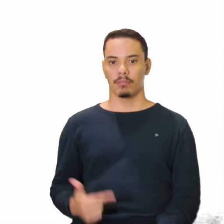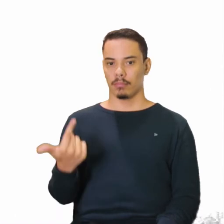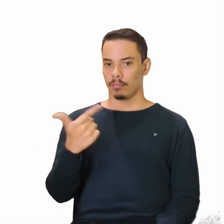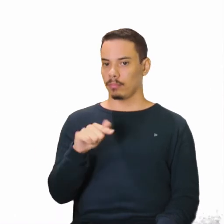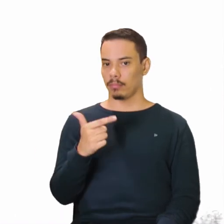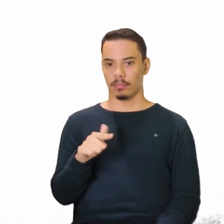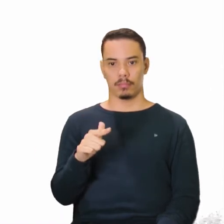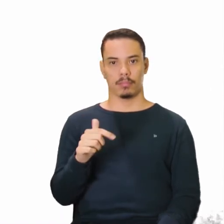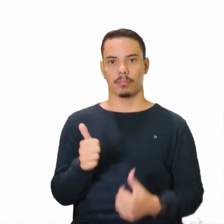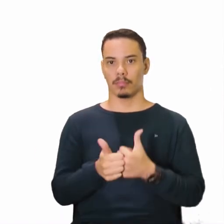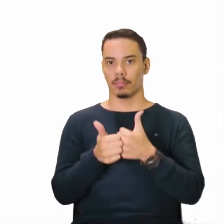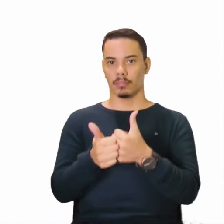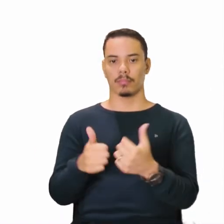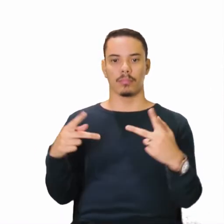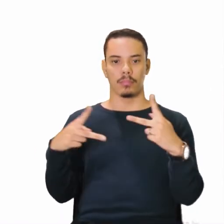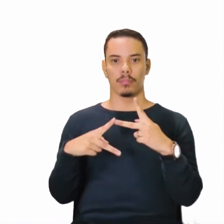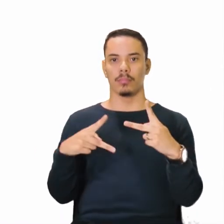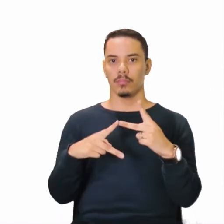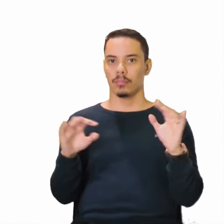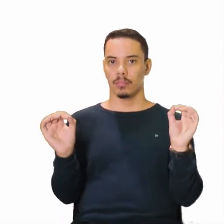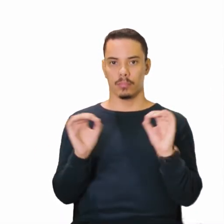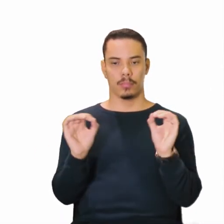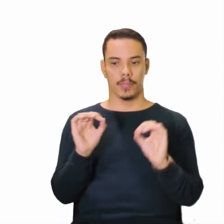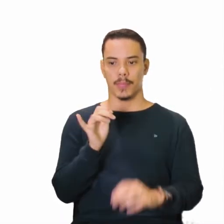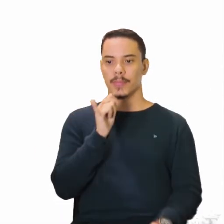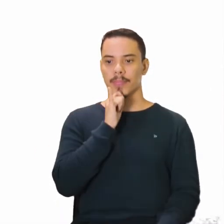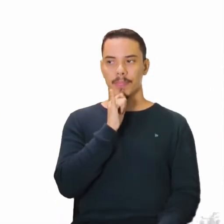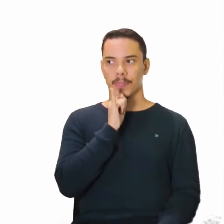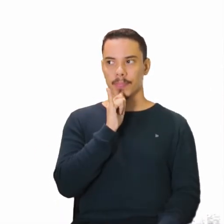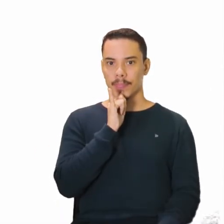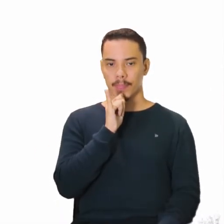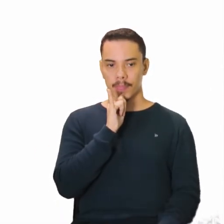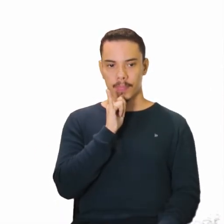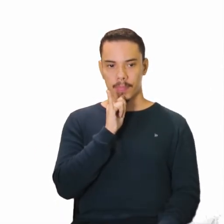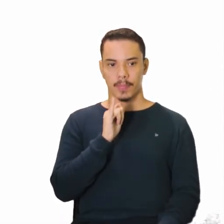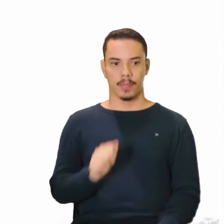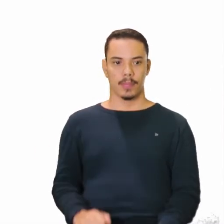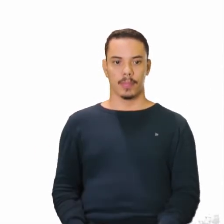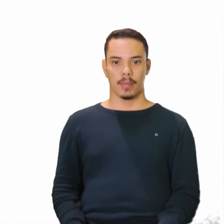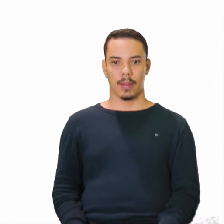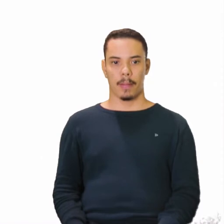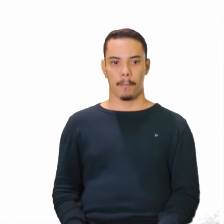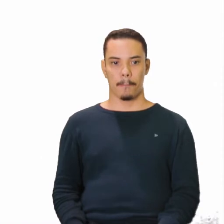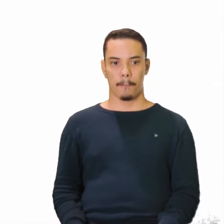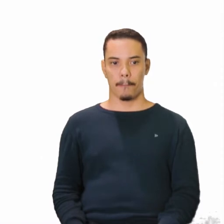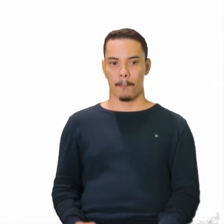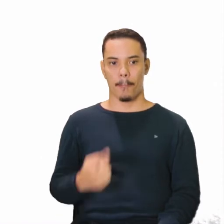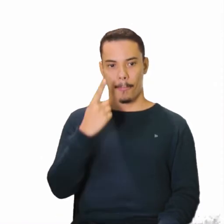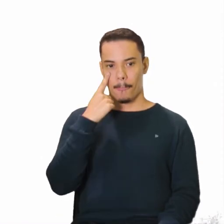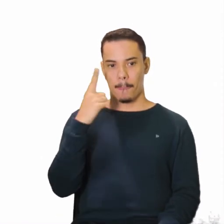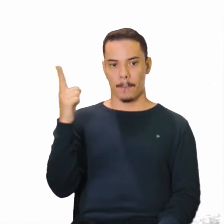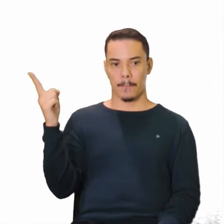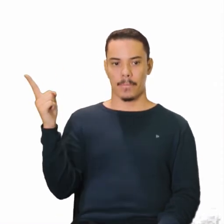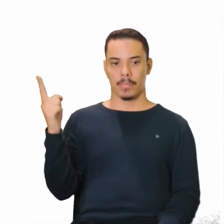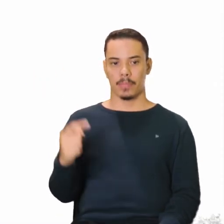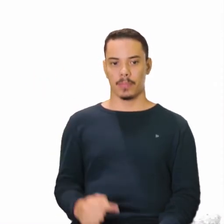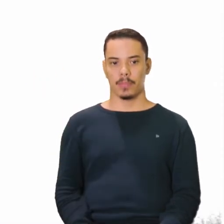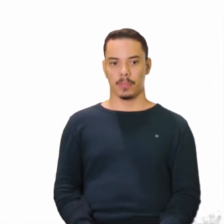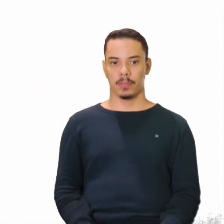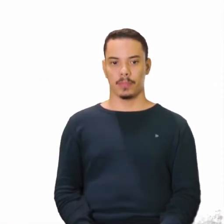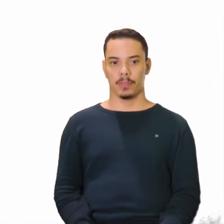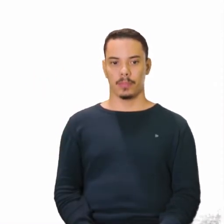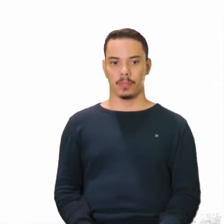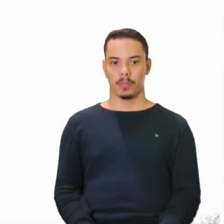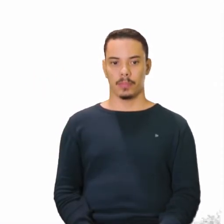são precedidos de preposição. Por exemplo, pronomes pessoais átonos: me, te, o,